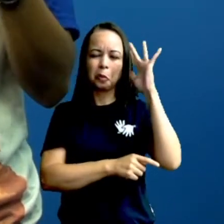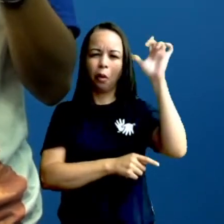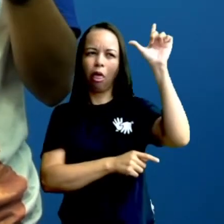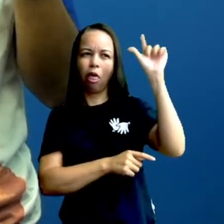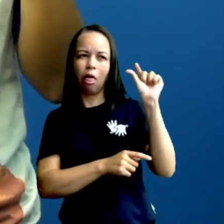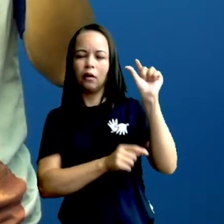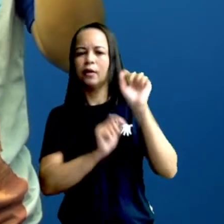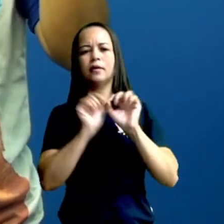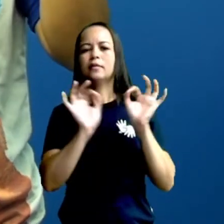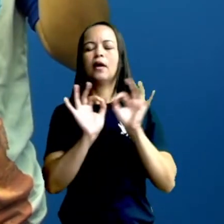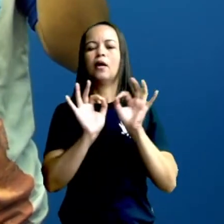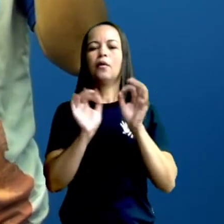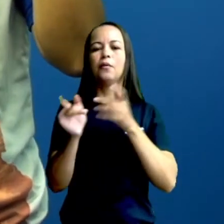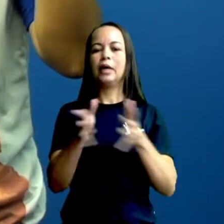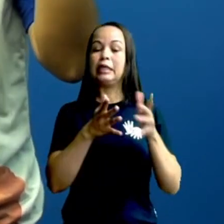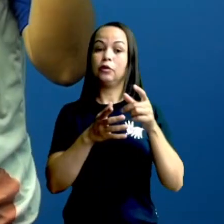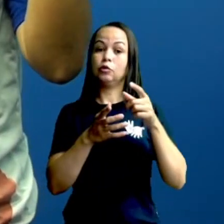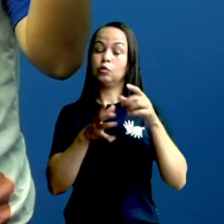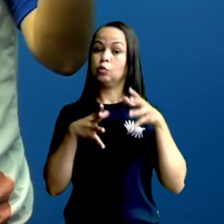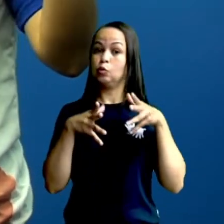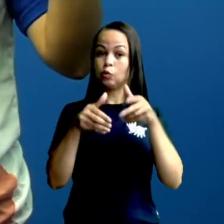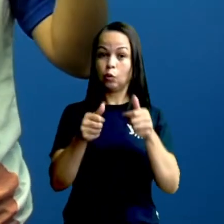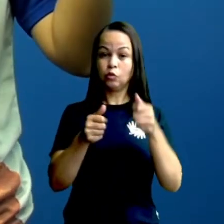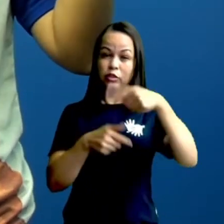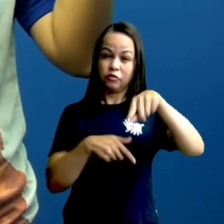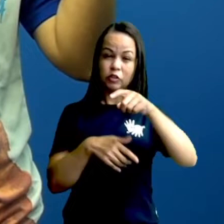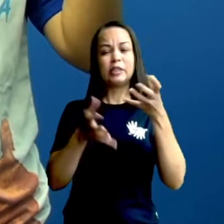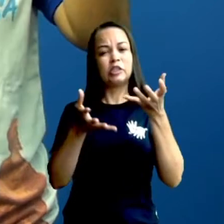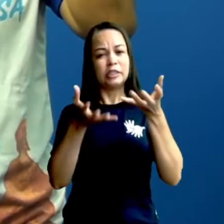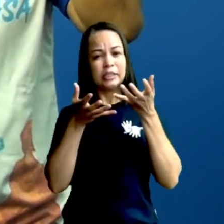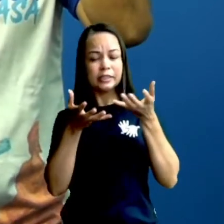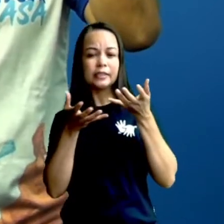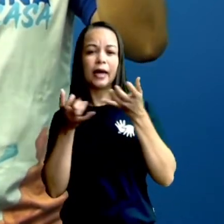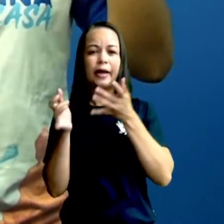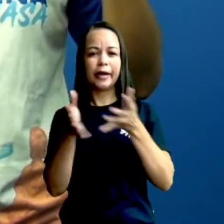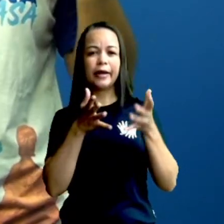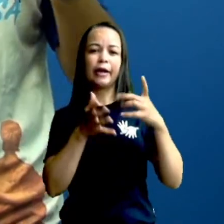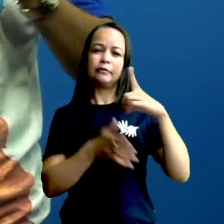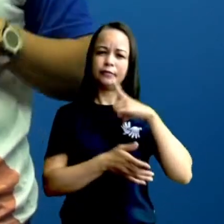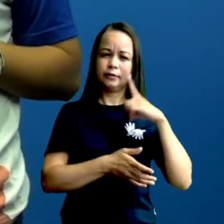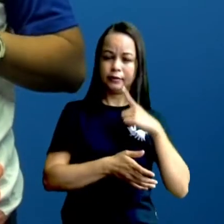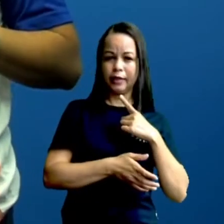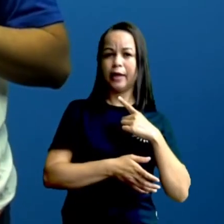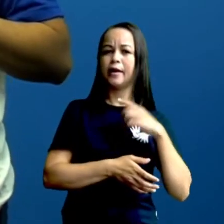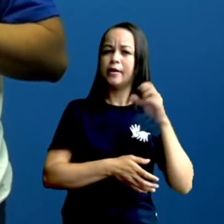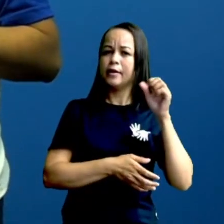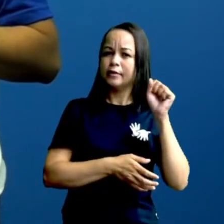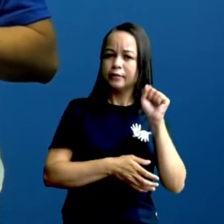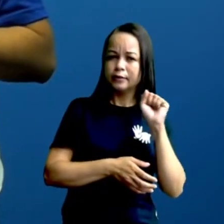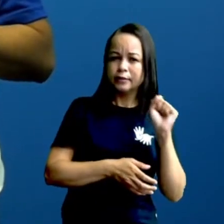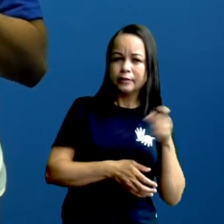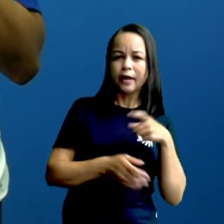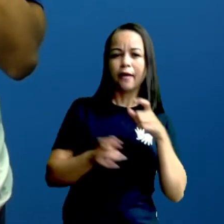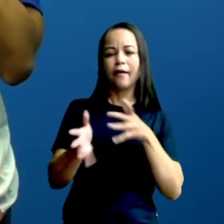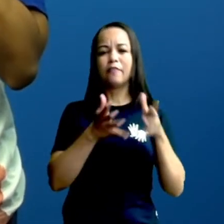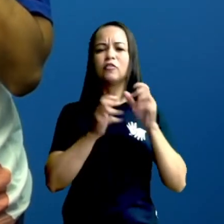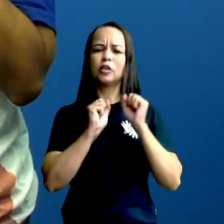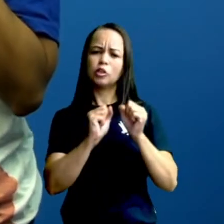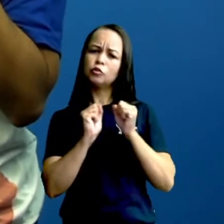que tudo que vocês quiserem ter, ser, onde vocês quiserem chegar na vida, vocês poderão